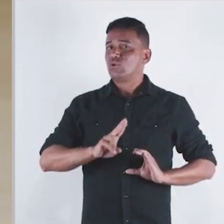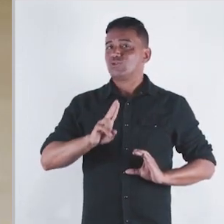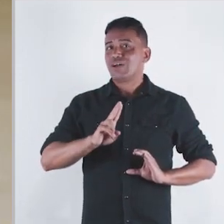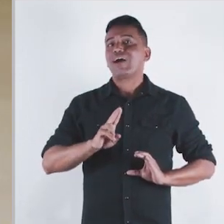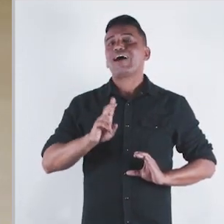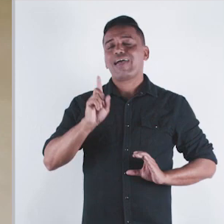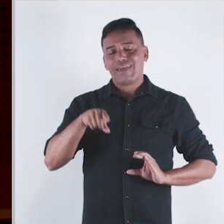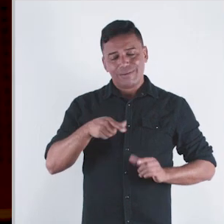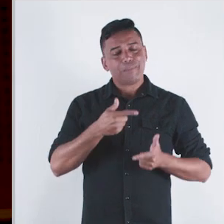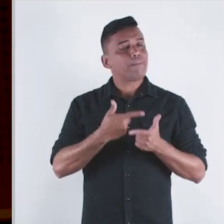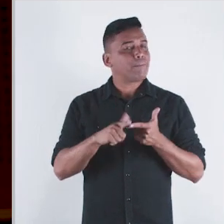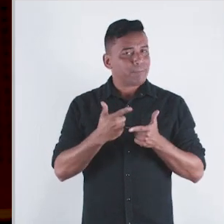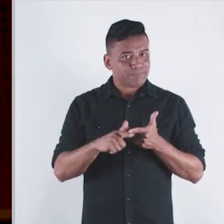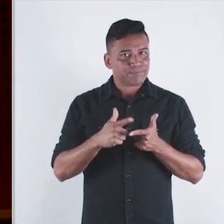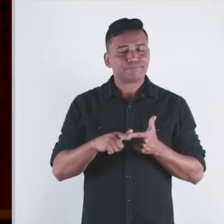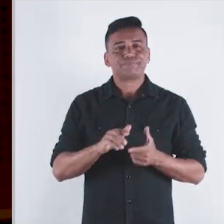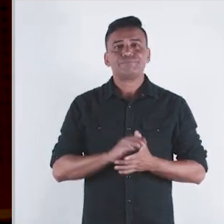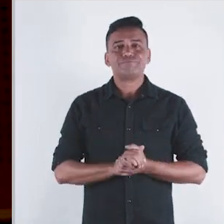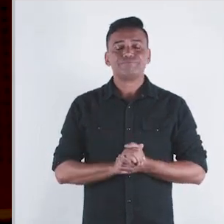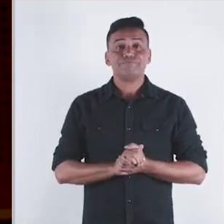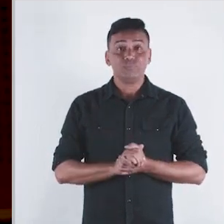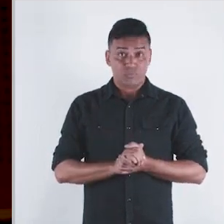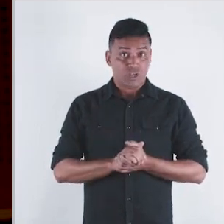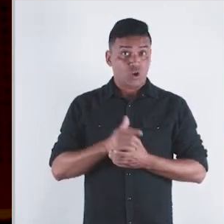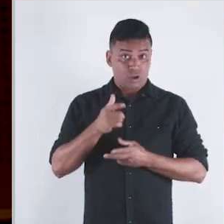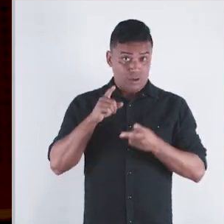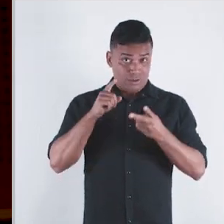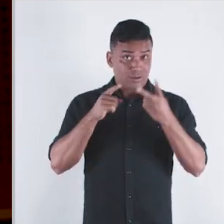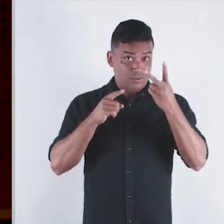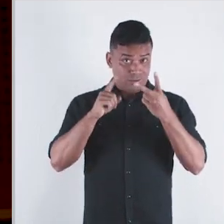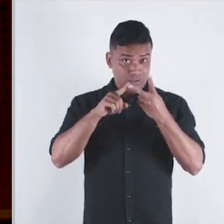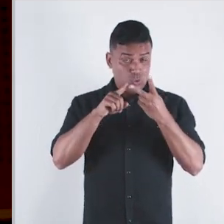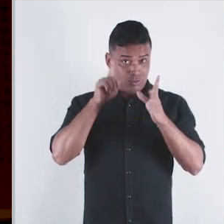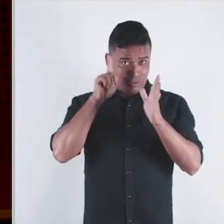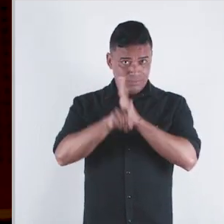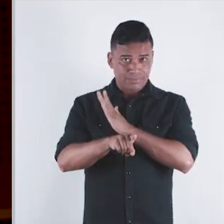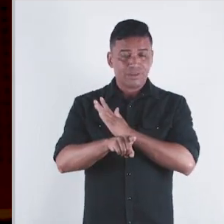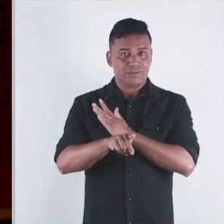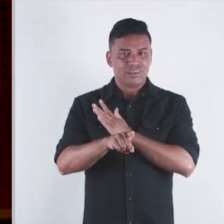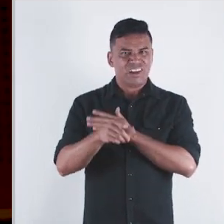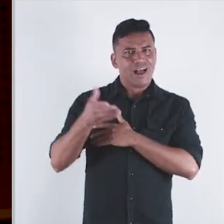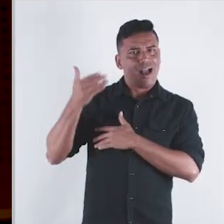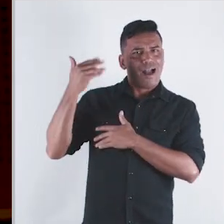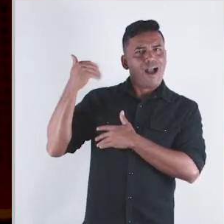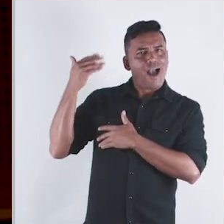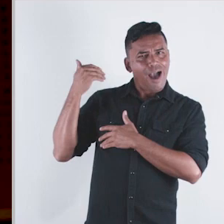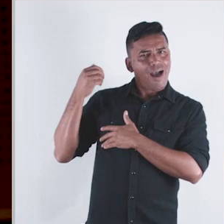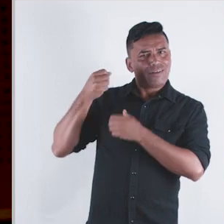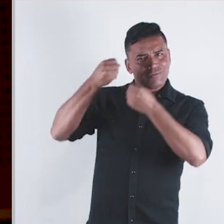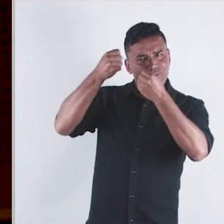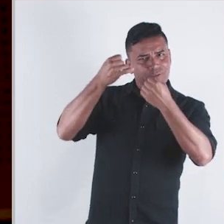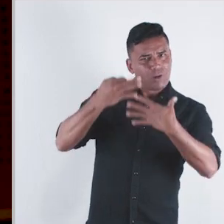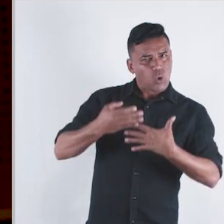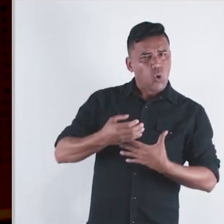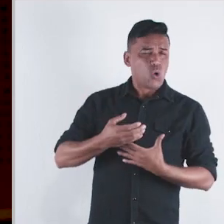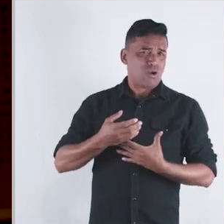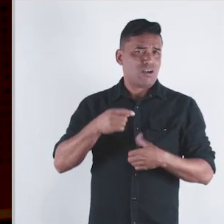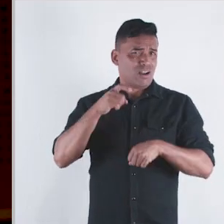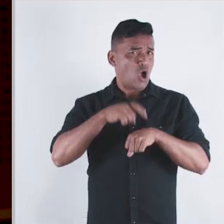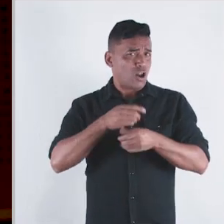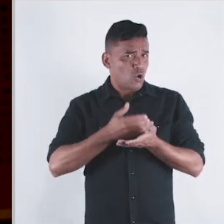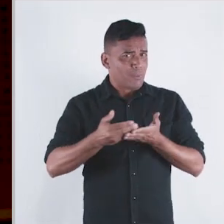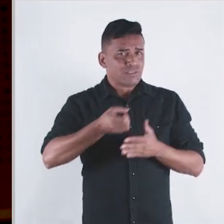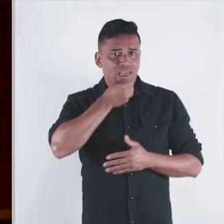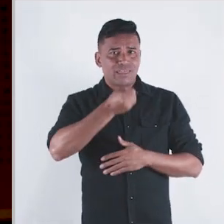está o problema. A outra questão tem a ver com o primeiro ponto que você levantou na entrevista, né? Que é